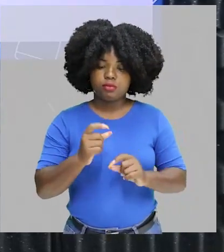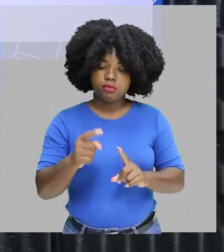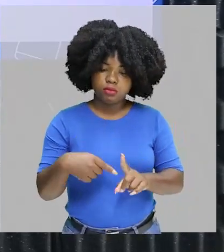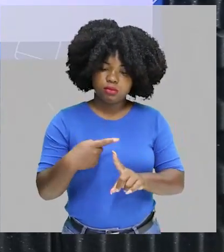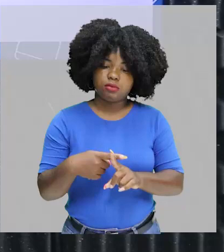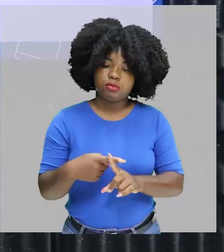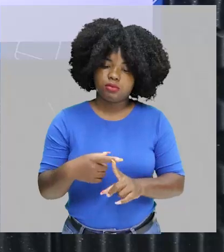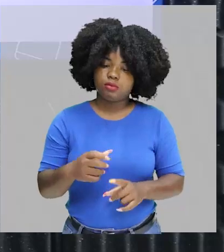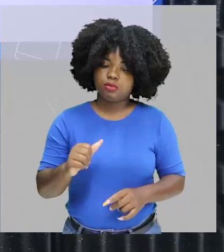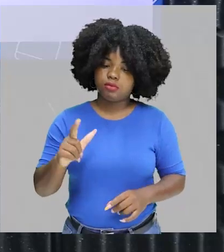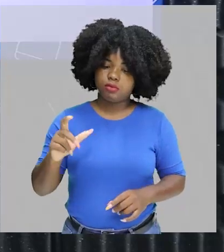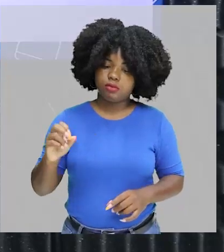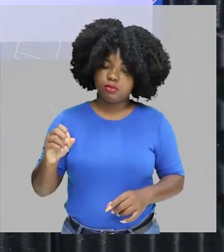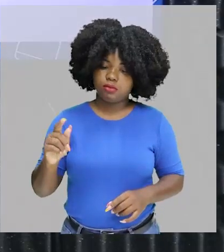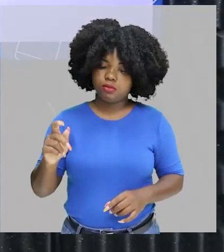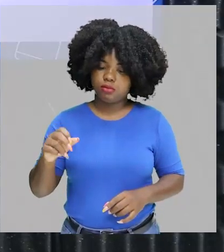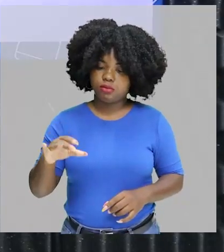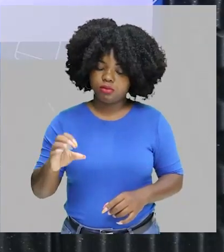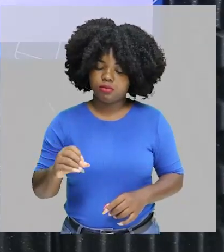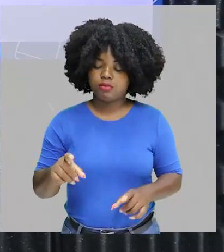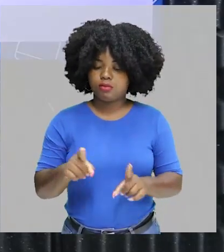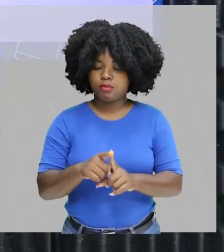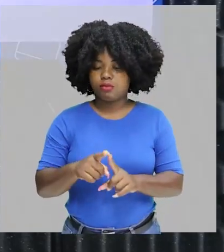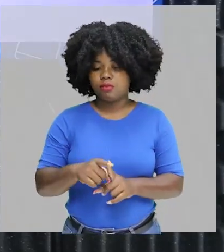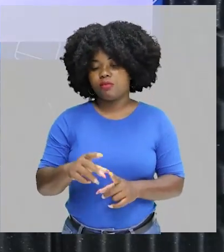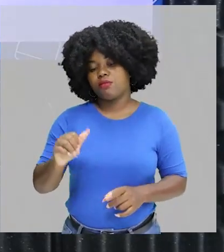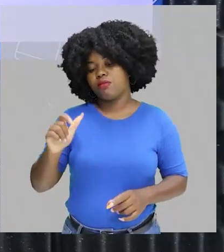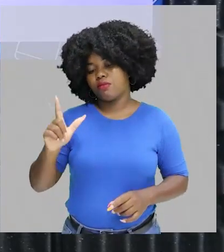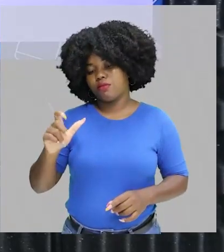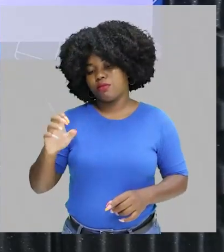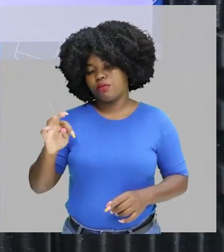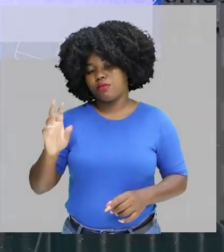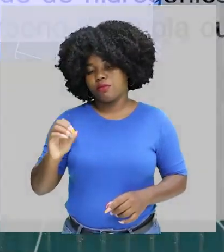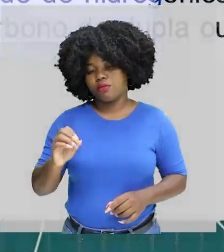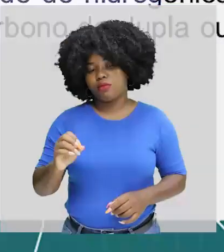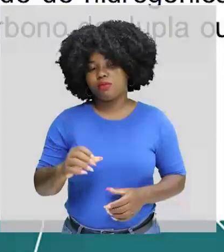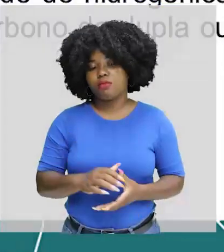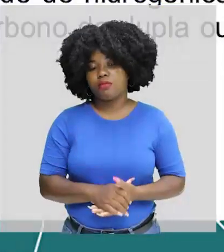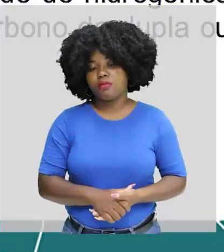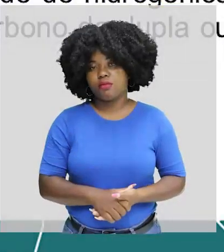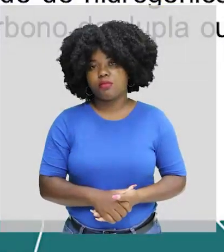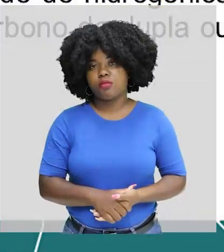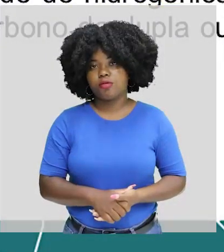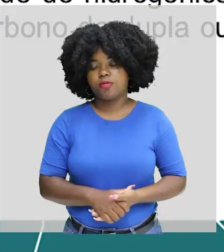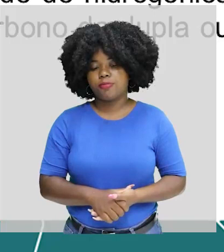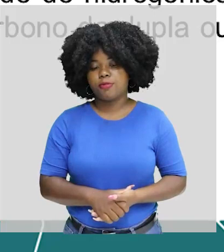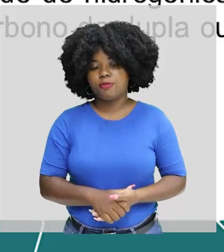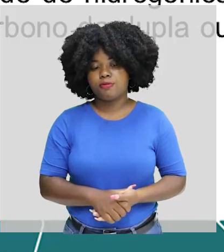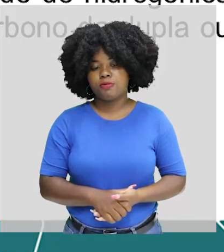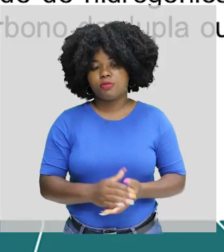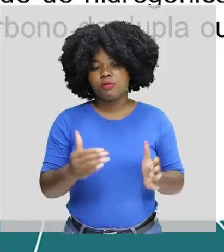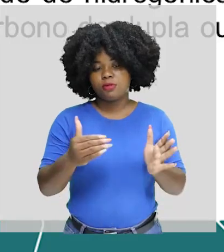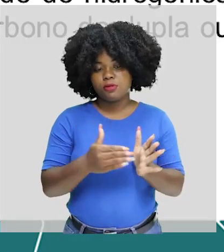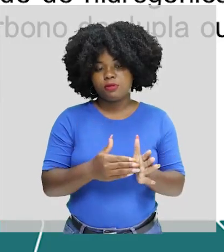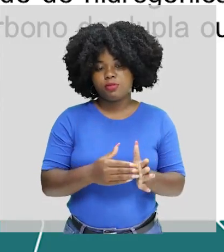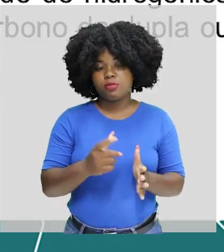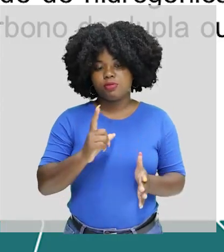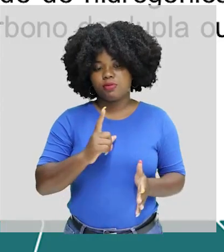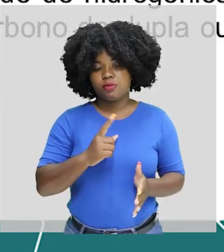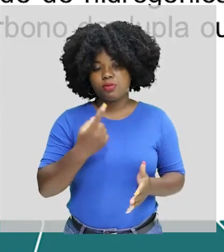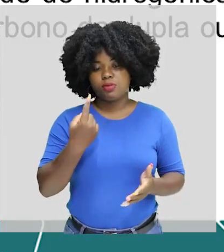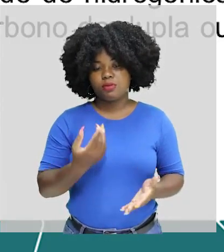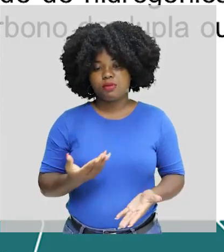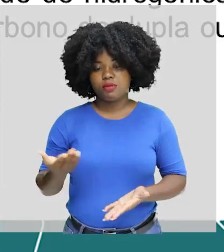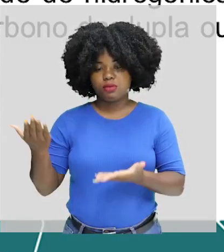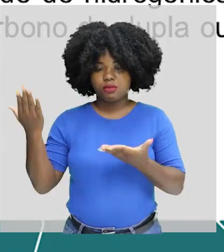de halogênios, formação de aletos orgânicos. Por fim,